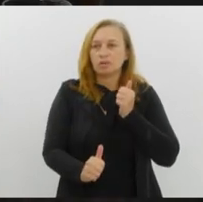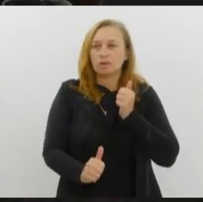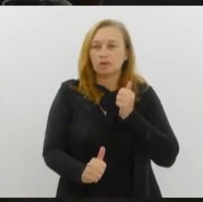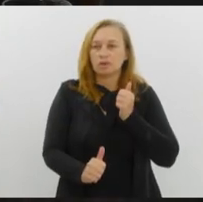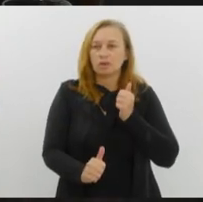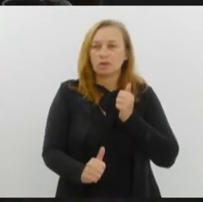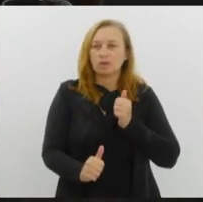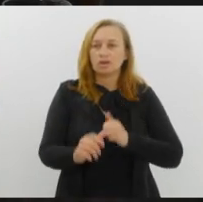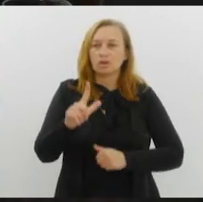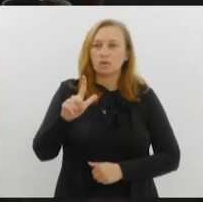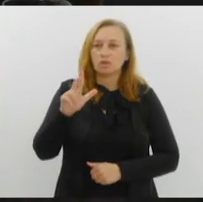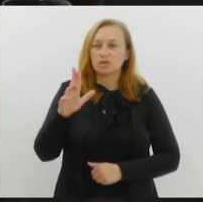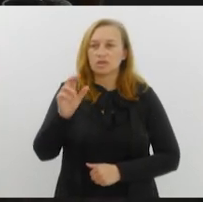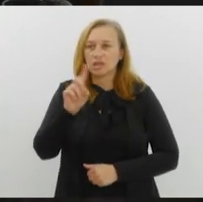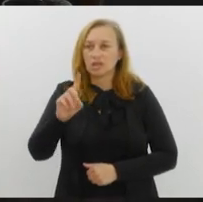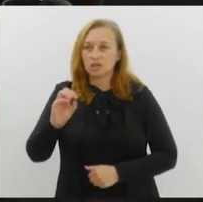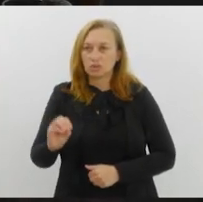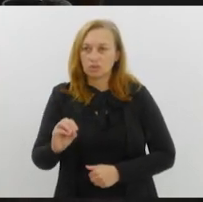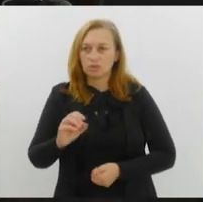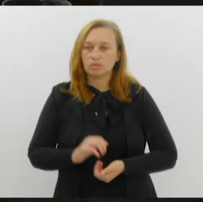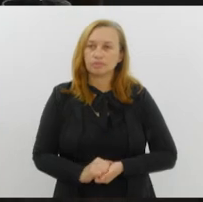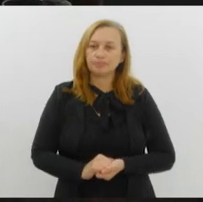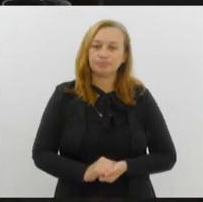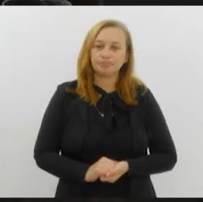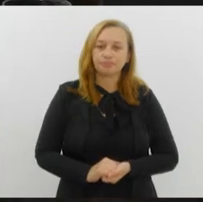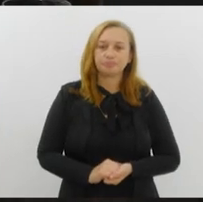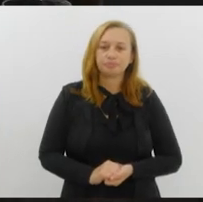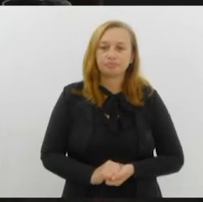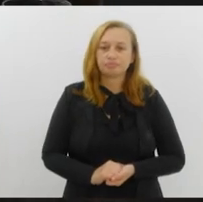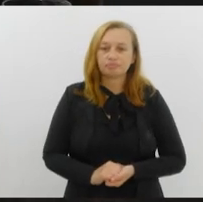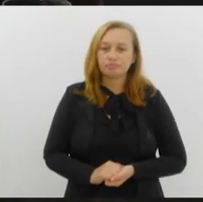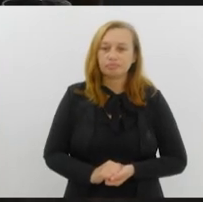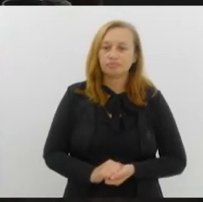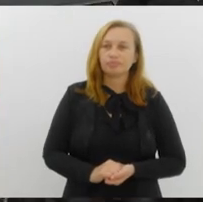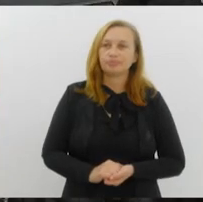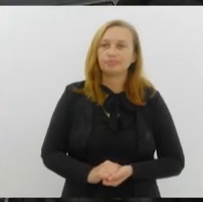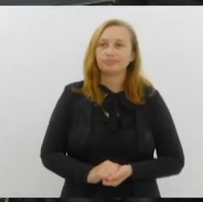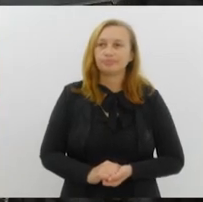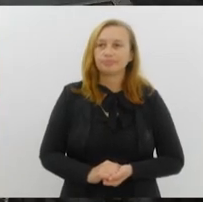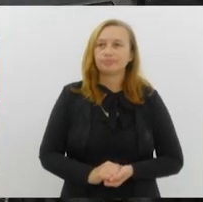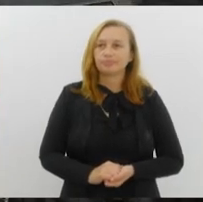guerra Luciano Calixto de Almeida Júnior.